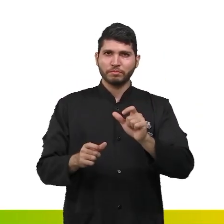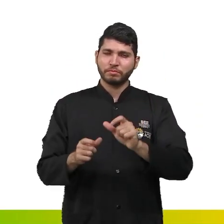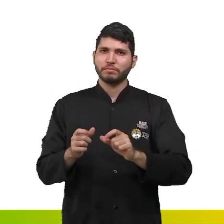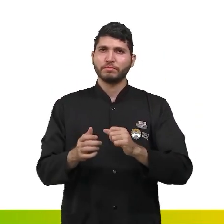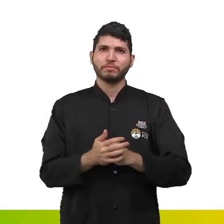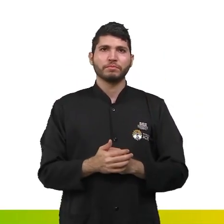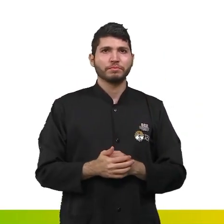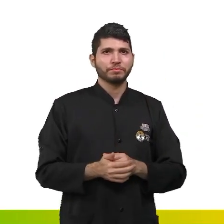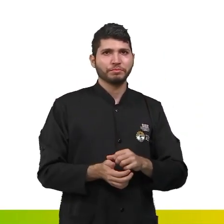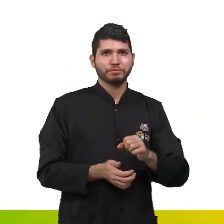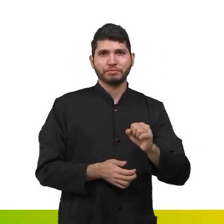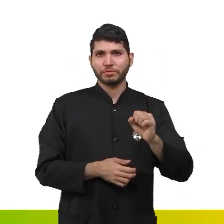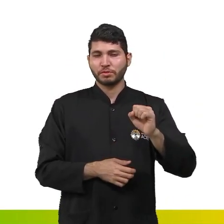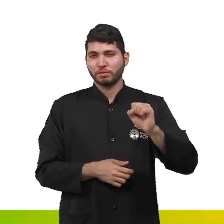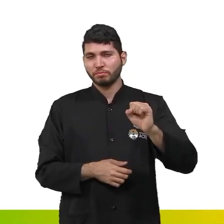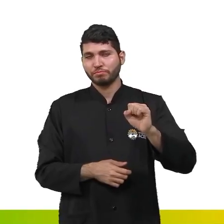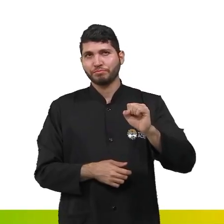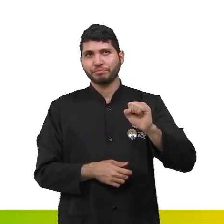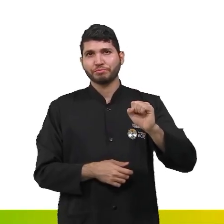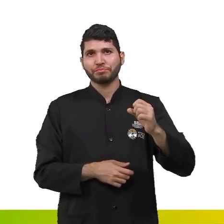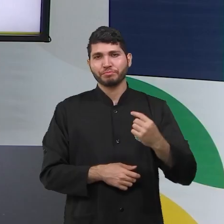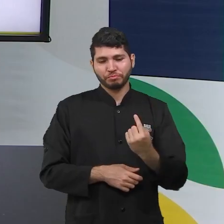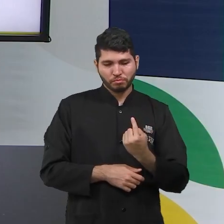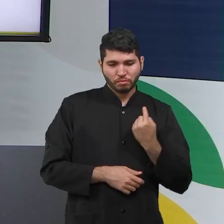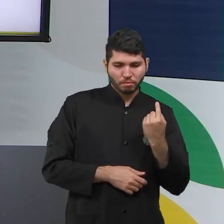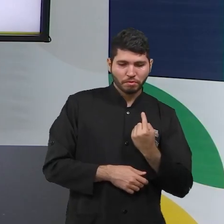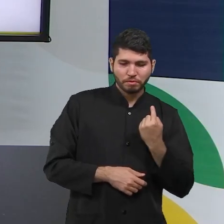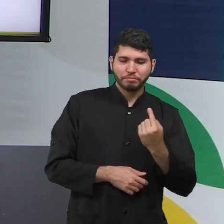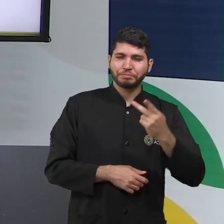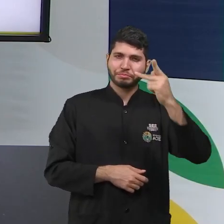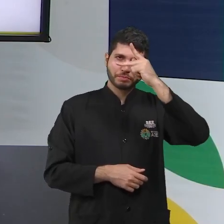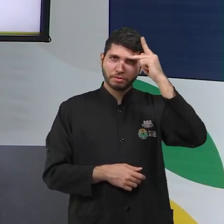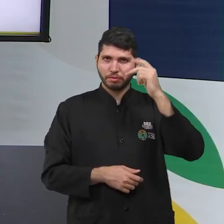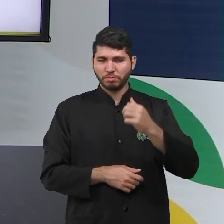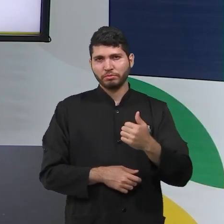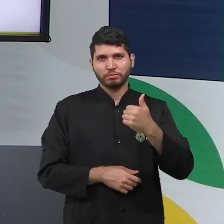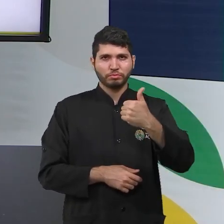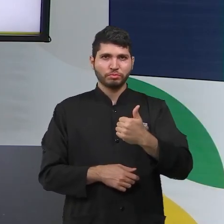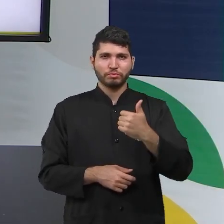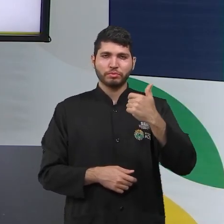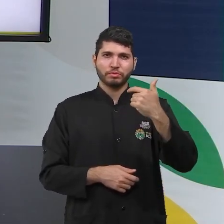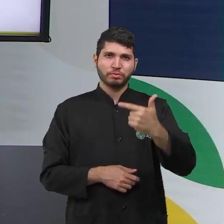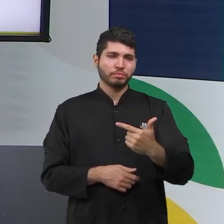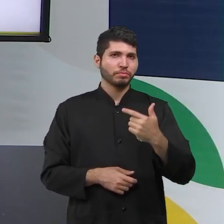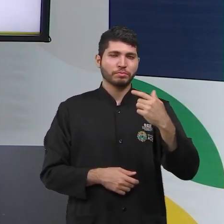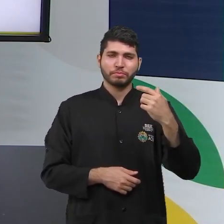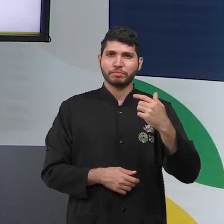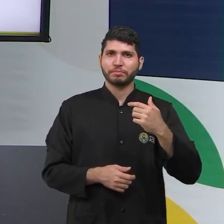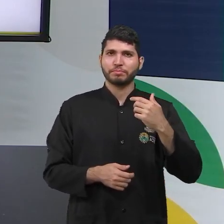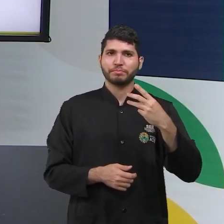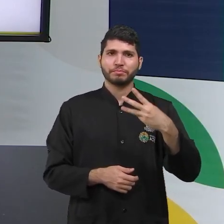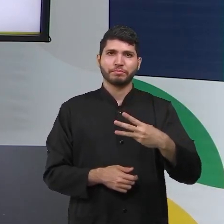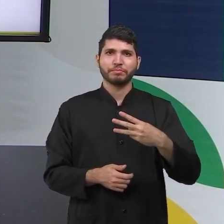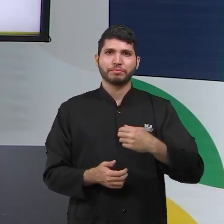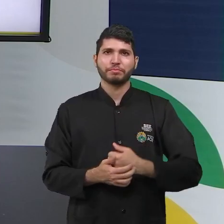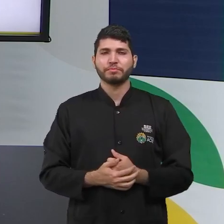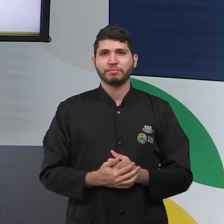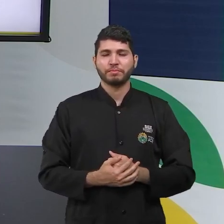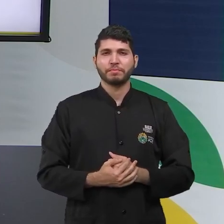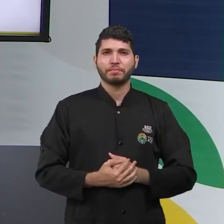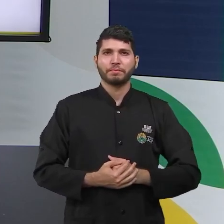singular, segunda, terceira, e tem as pessoas do plural, nosotros, vosotros, ellos, ellas e usted.